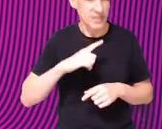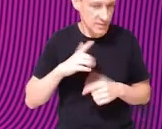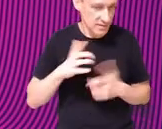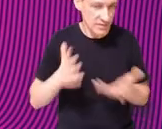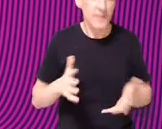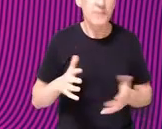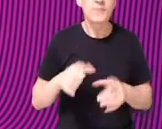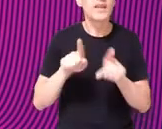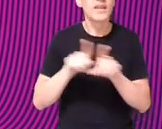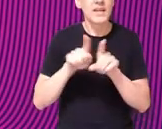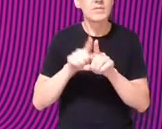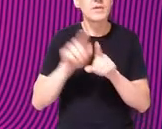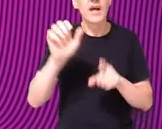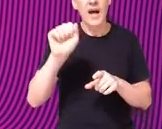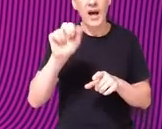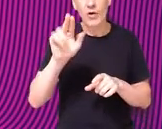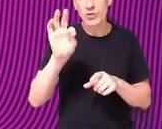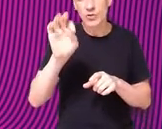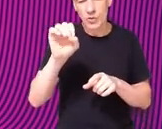da